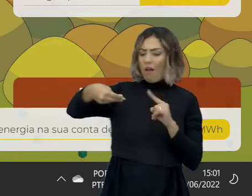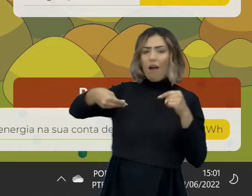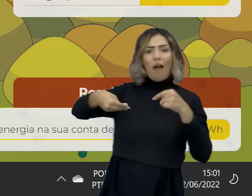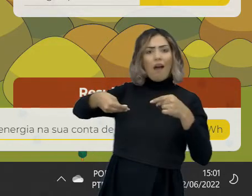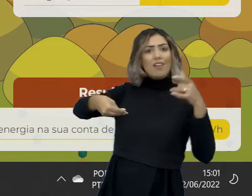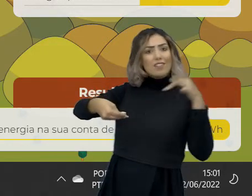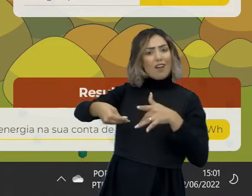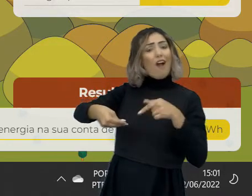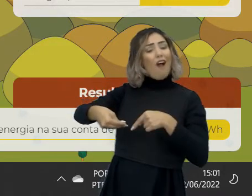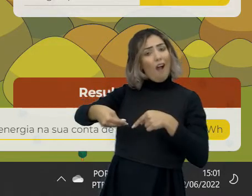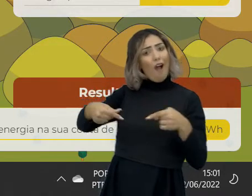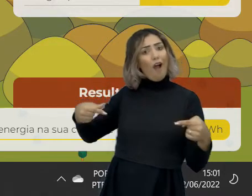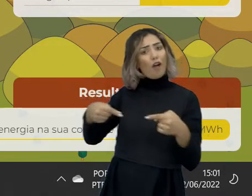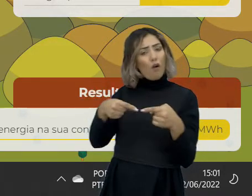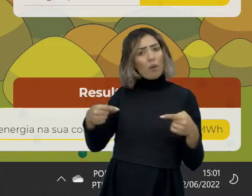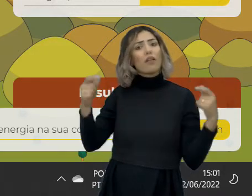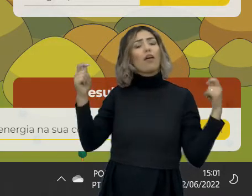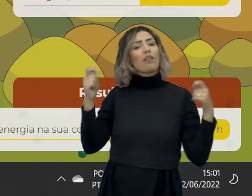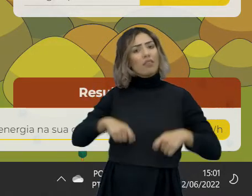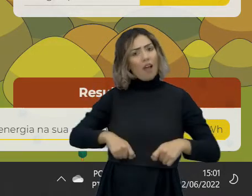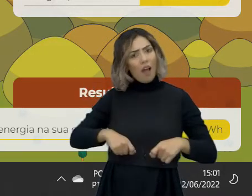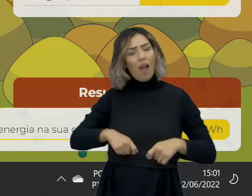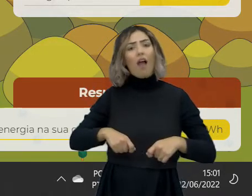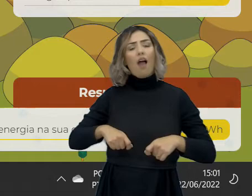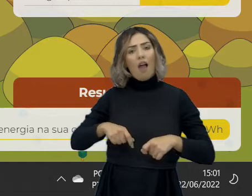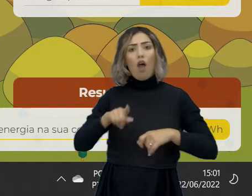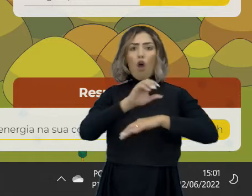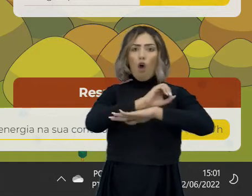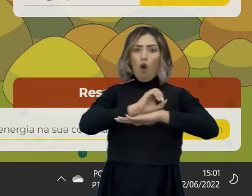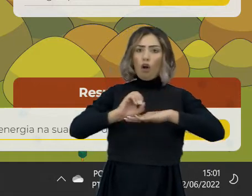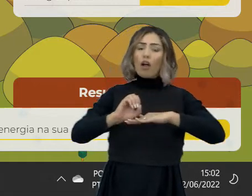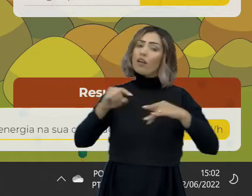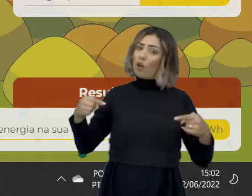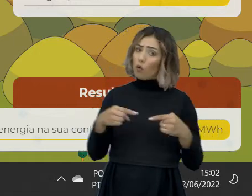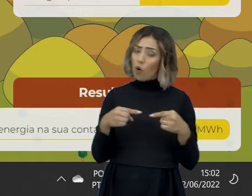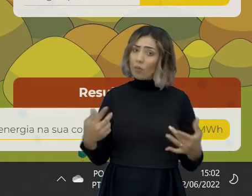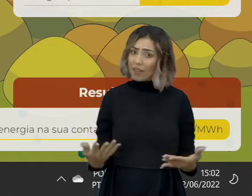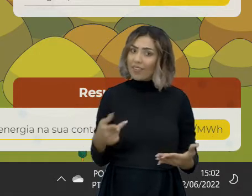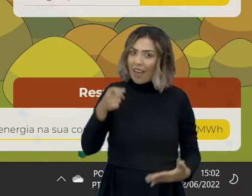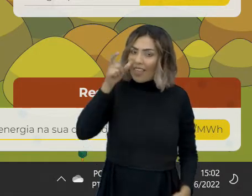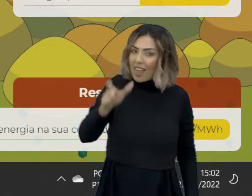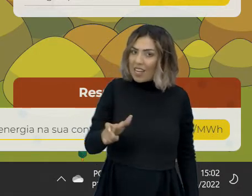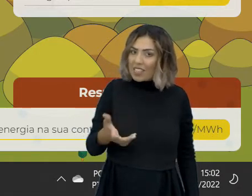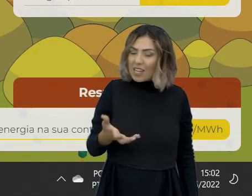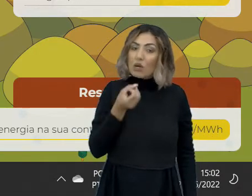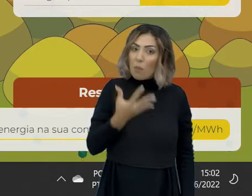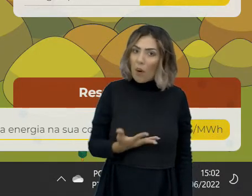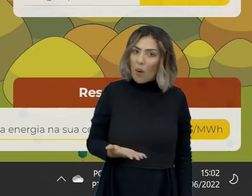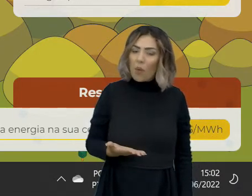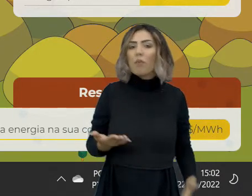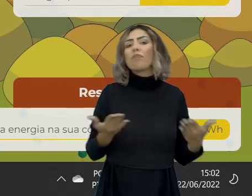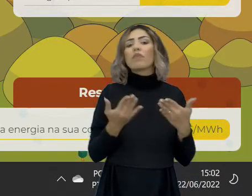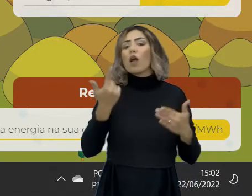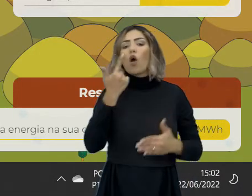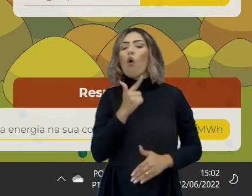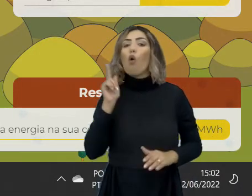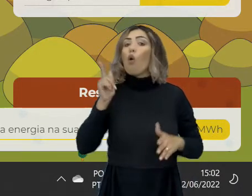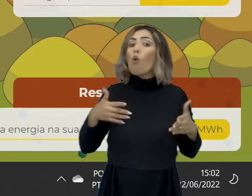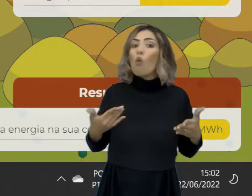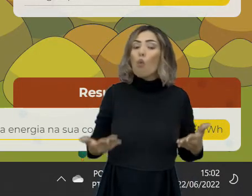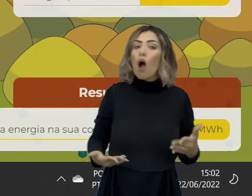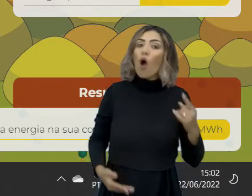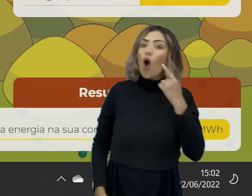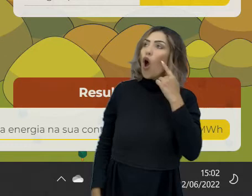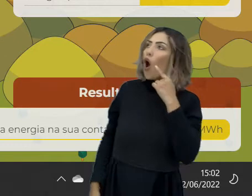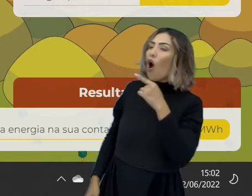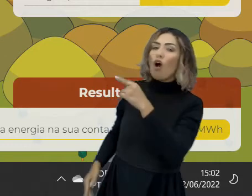para essa área, né, poderia utilizar. Exato. Interessante. Bom, né? Bom. Vamos escolher outro. Olha lá a eólica.